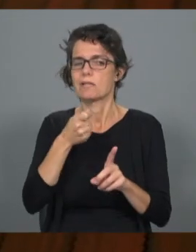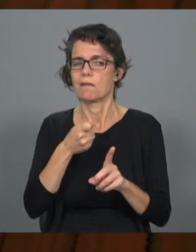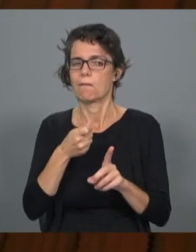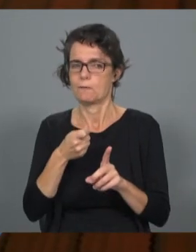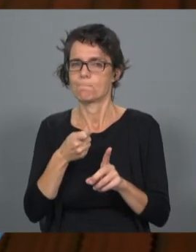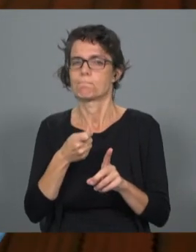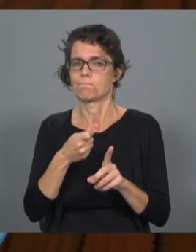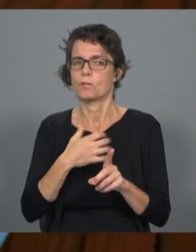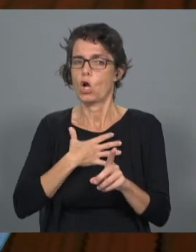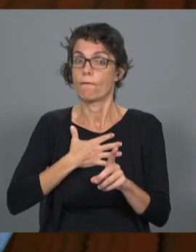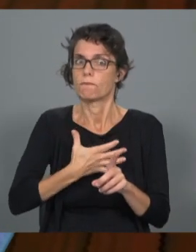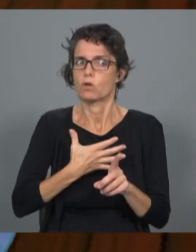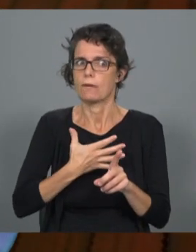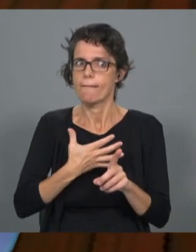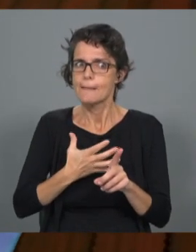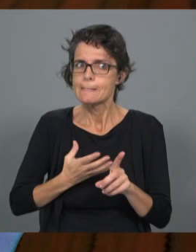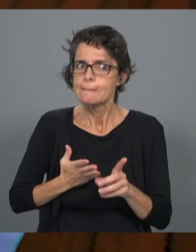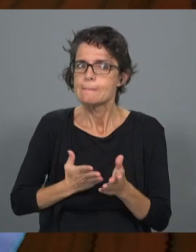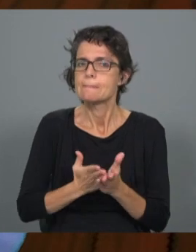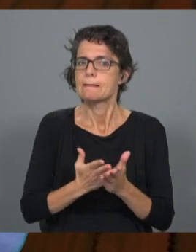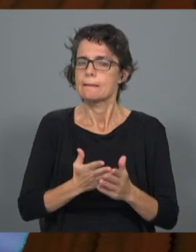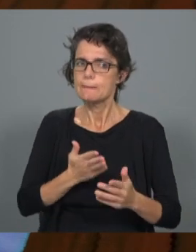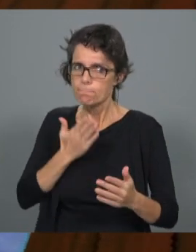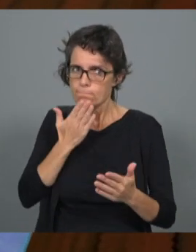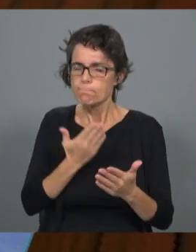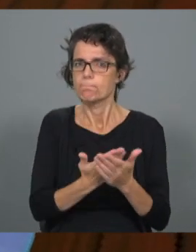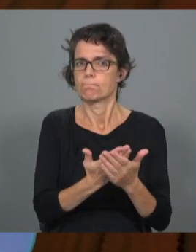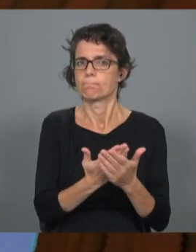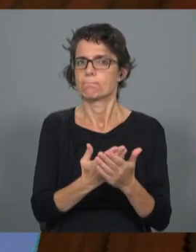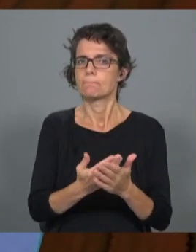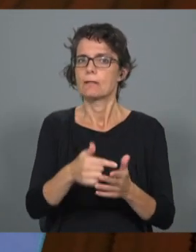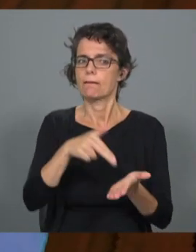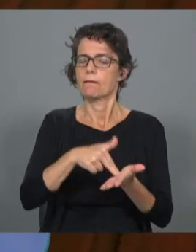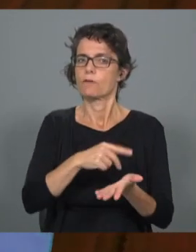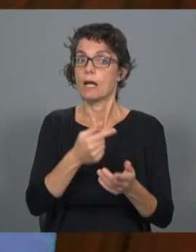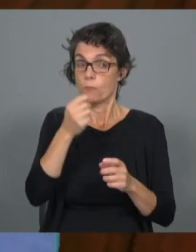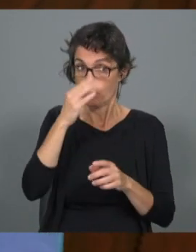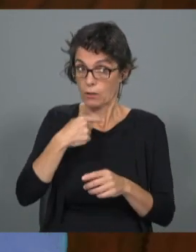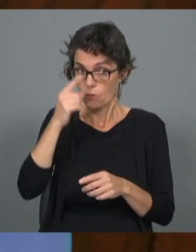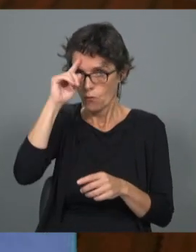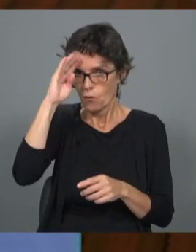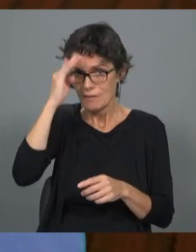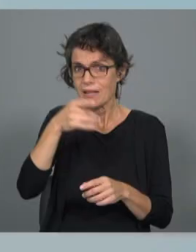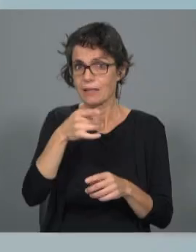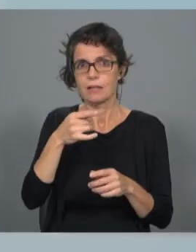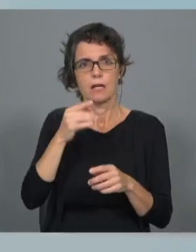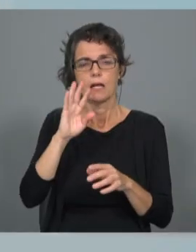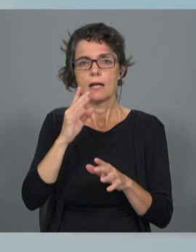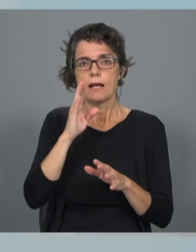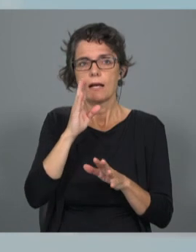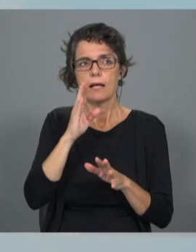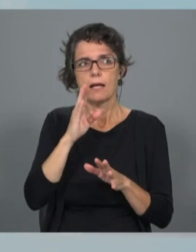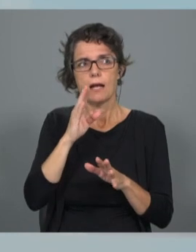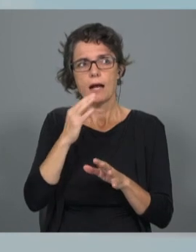realmente nós sentimos que a cada passo, cada gesto que nós conseguimos fazer tem um